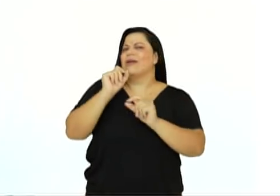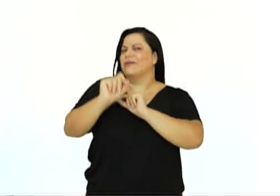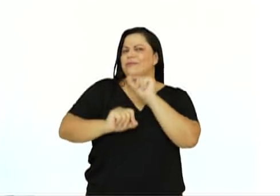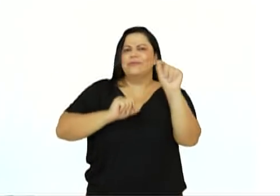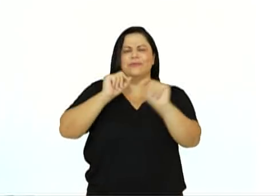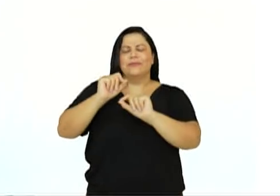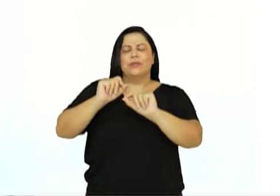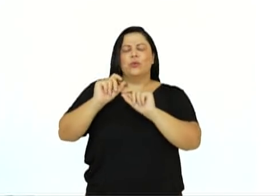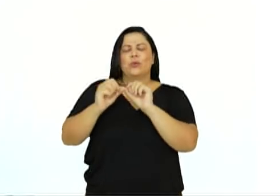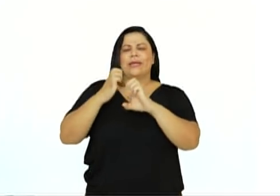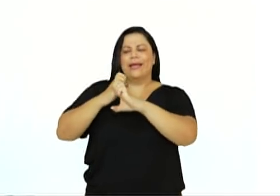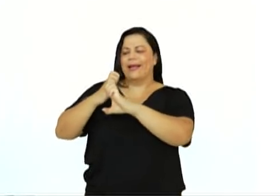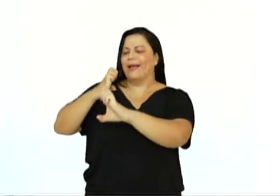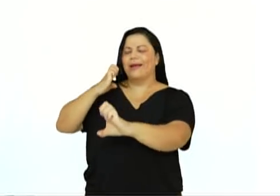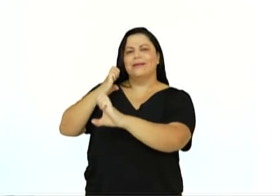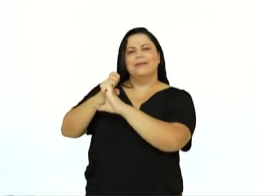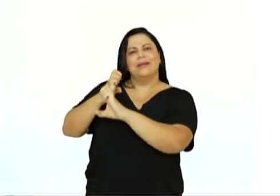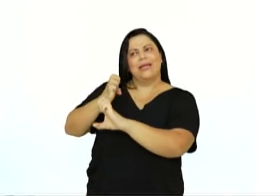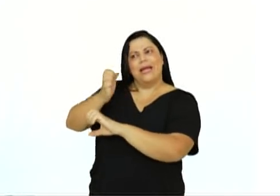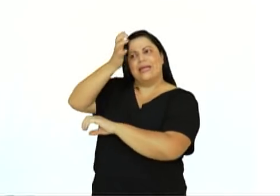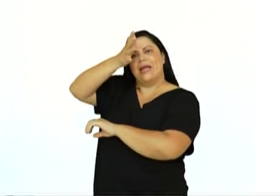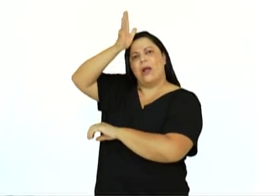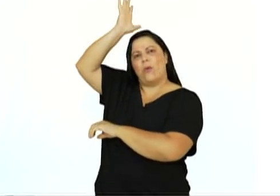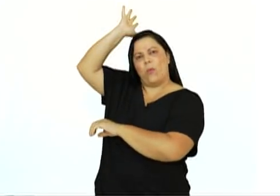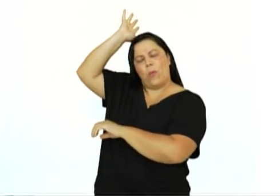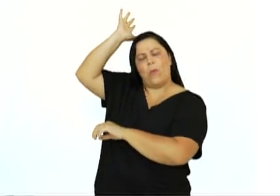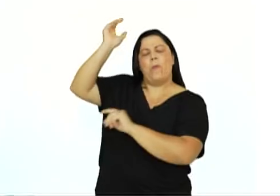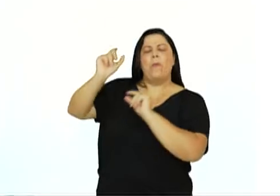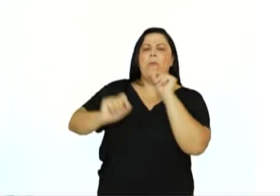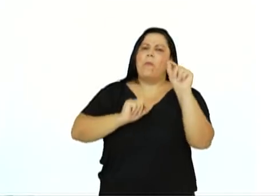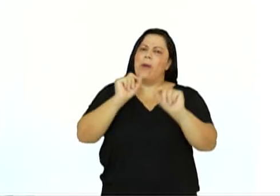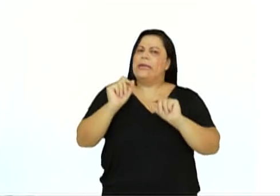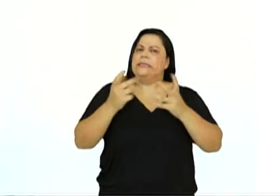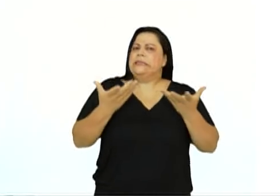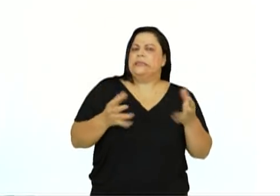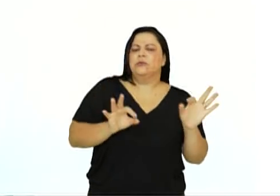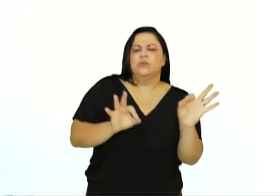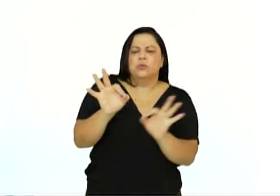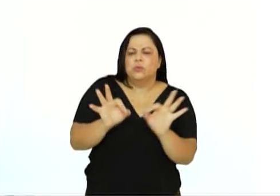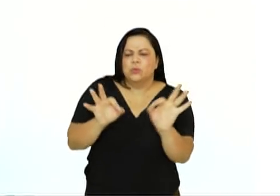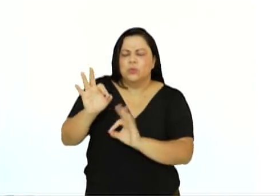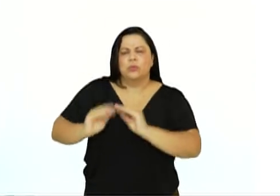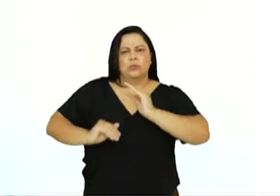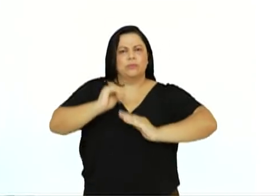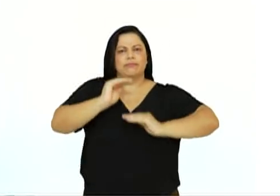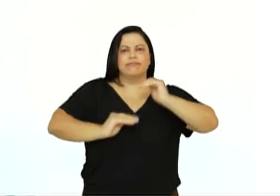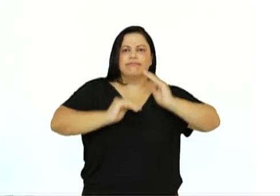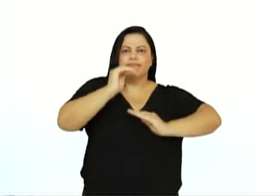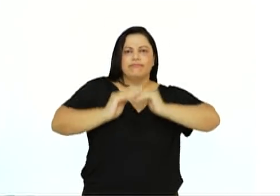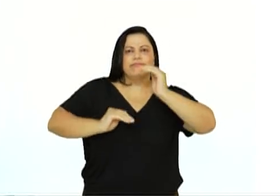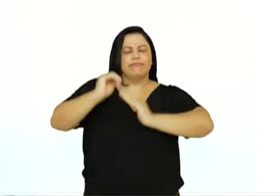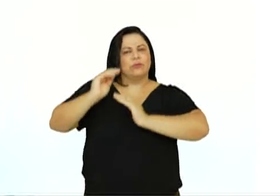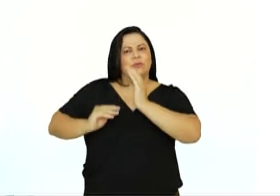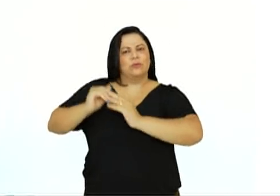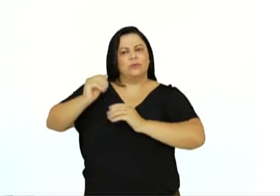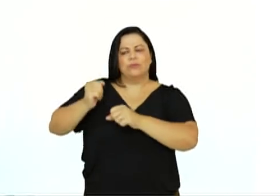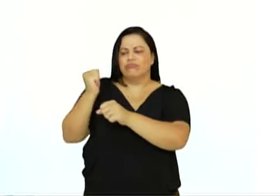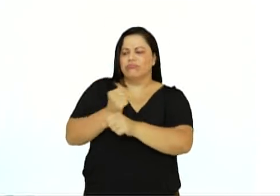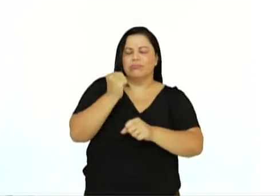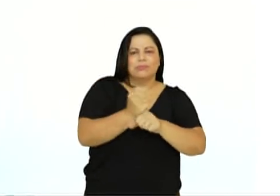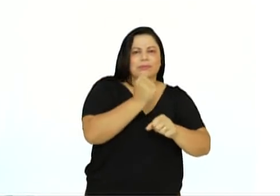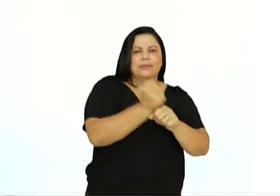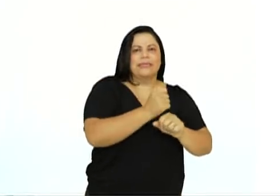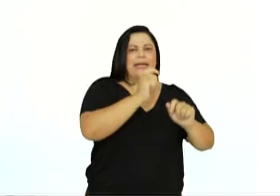a engenharia romana, né? Como que os romanos organizaram a questão da engenharia, das construções civis, da